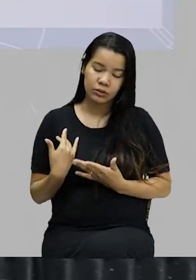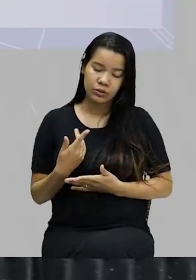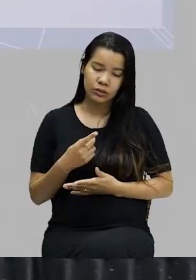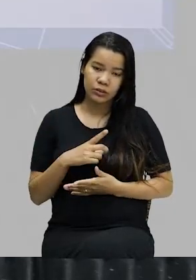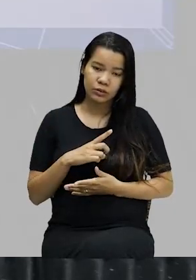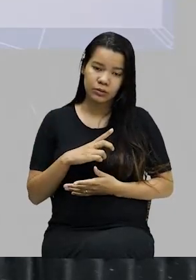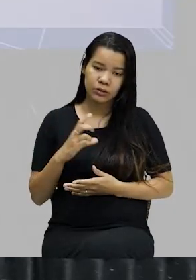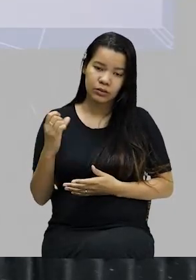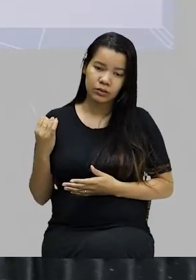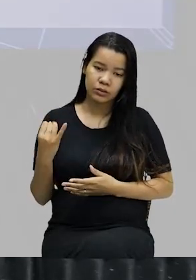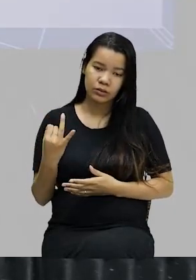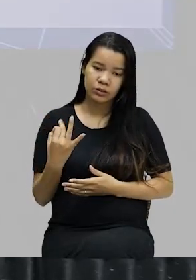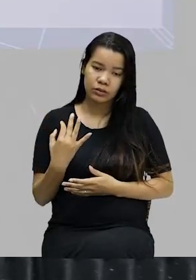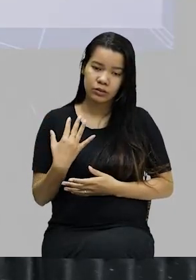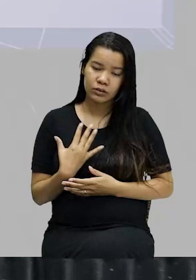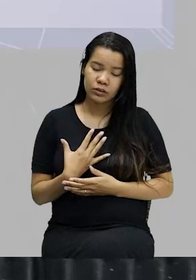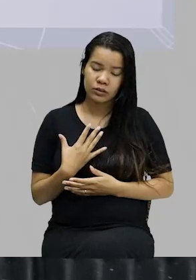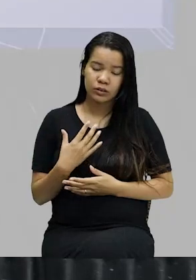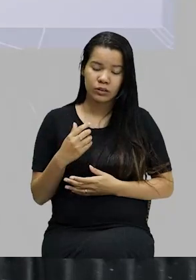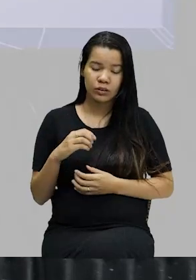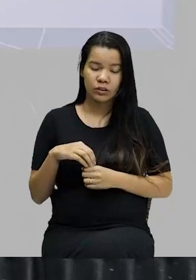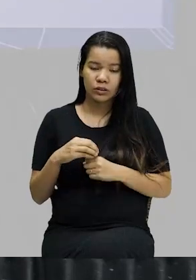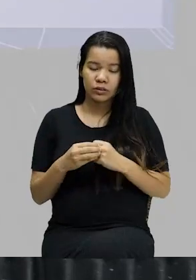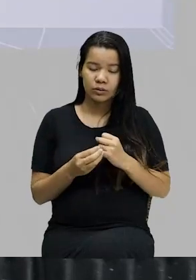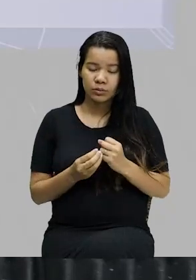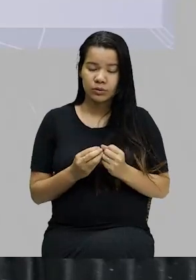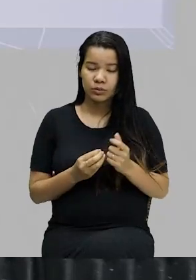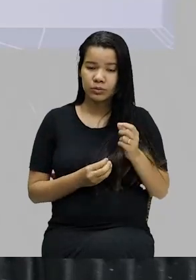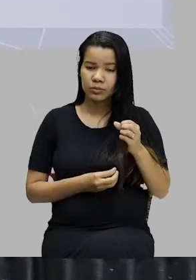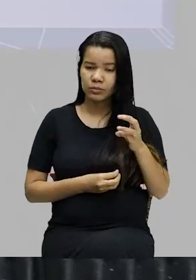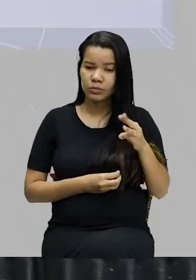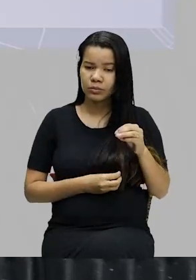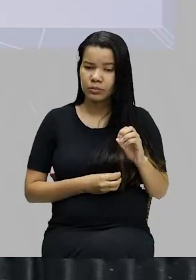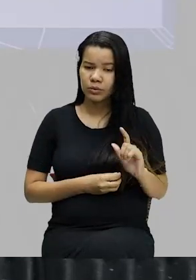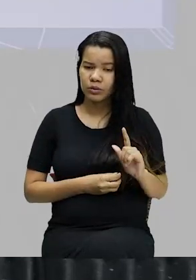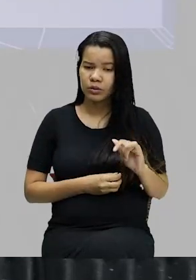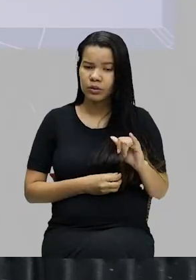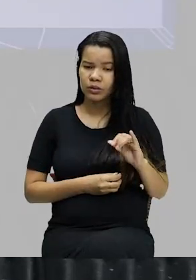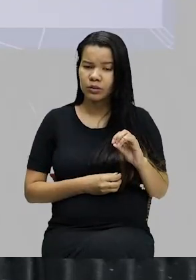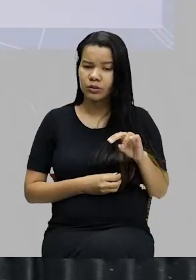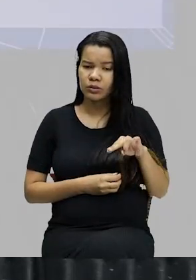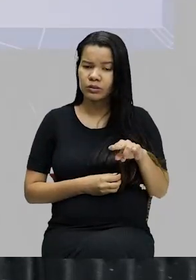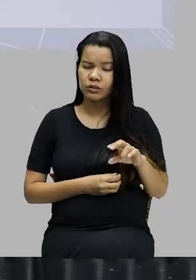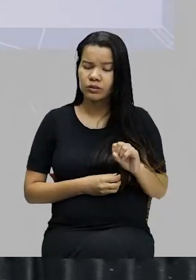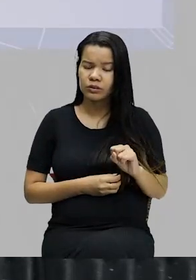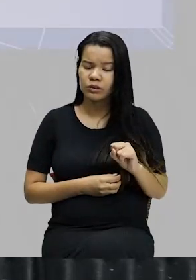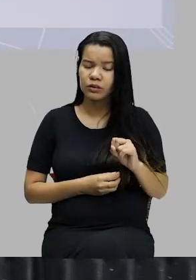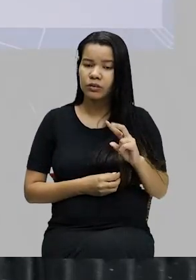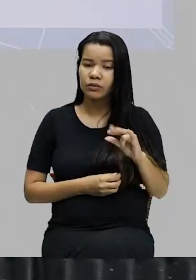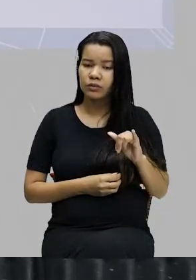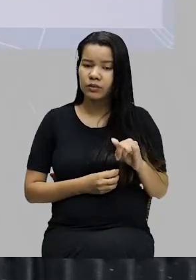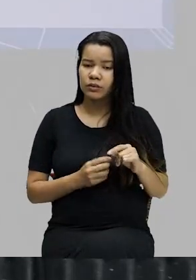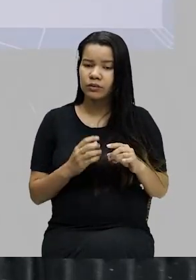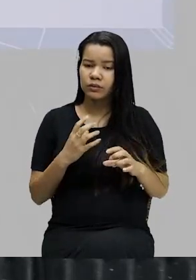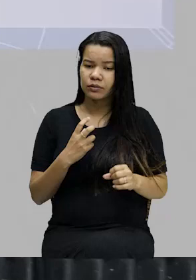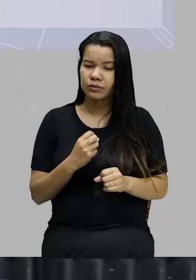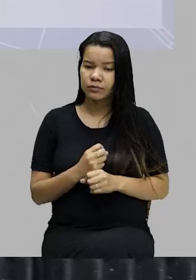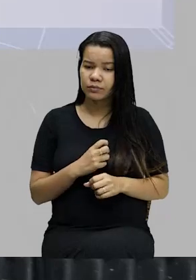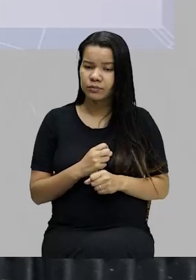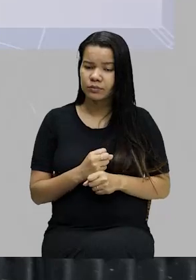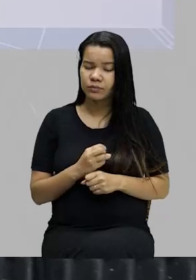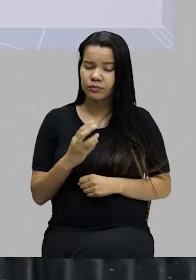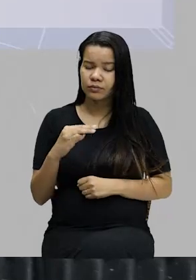de átomos, moléculas, íons ou elétrons, isso vai equivaler a uma massa, que é a massa